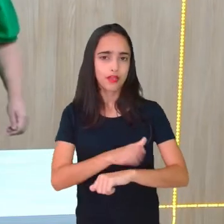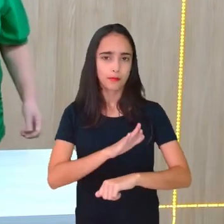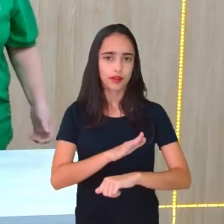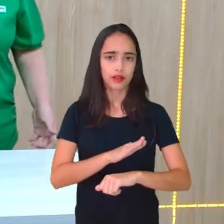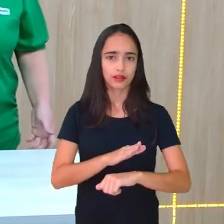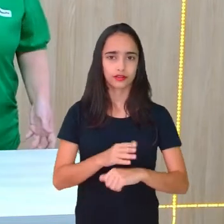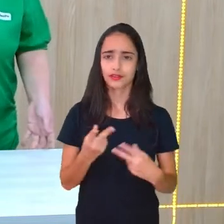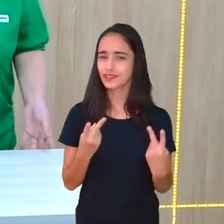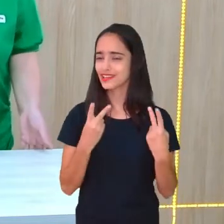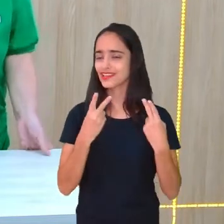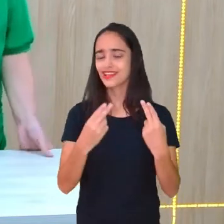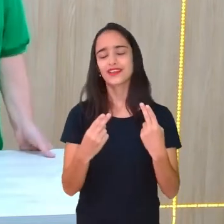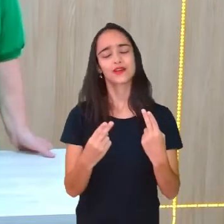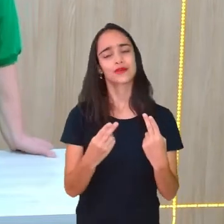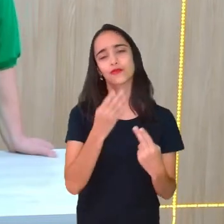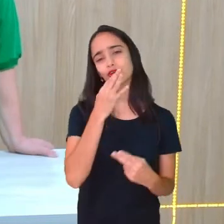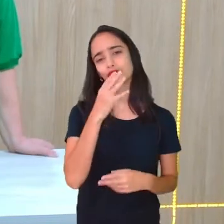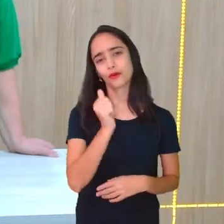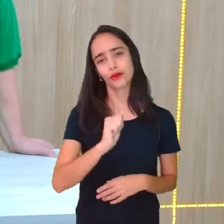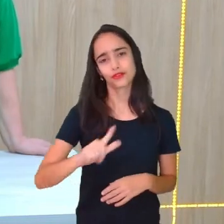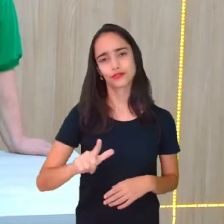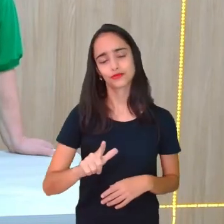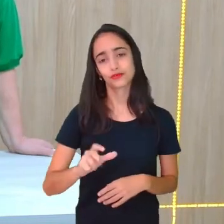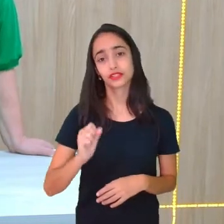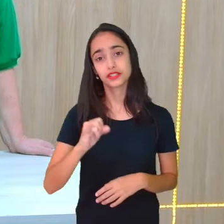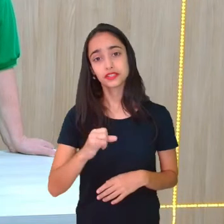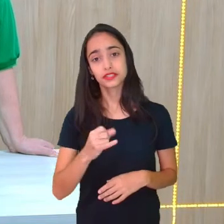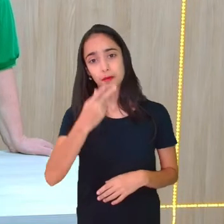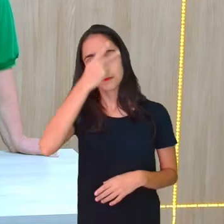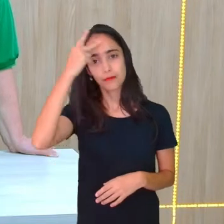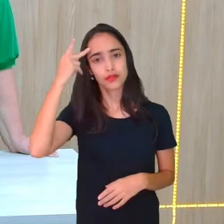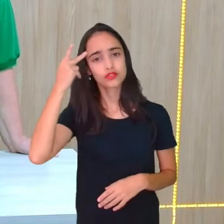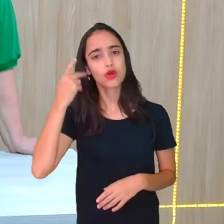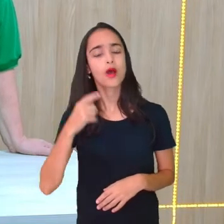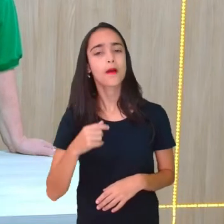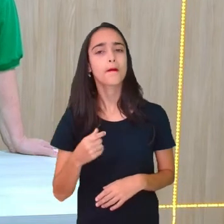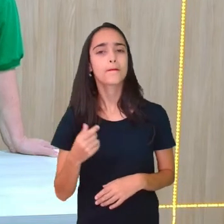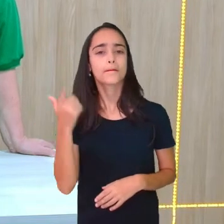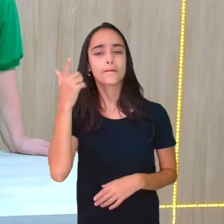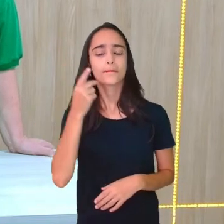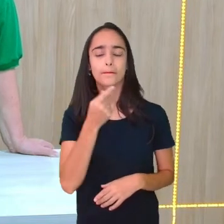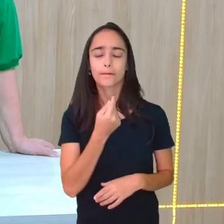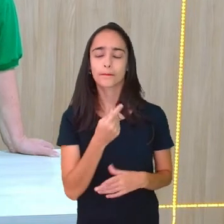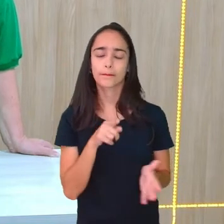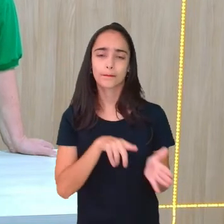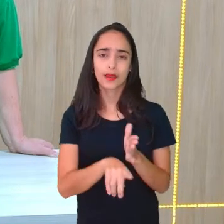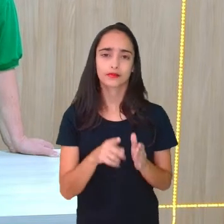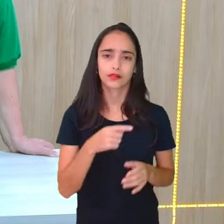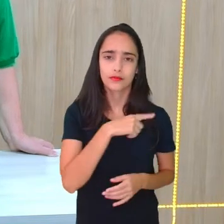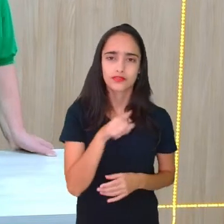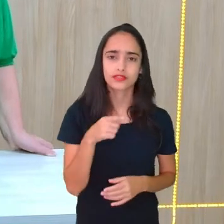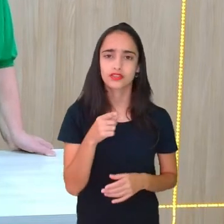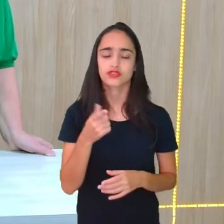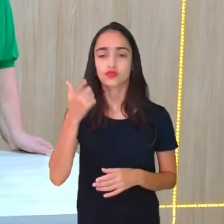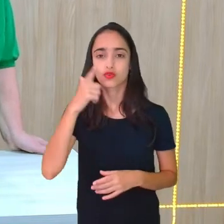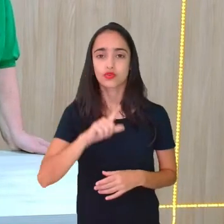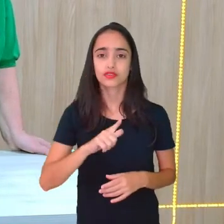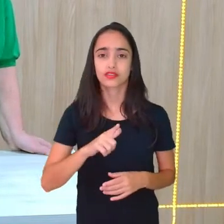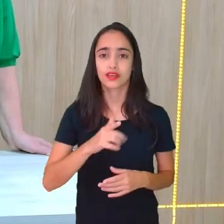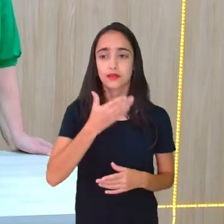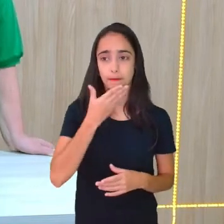perguntar, você tem maior chance de pegar um peixinho azul ou um peixinho preto e branco? E aí,